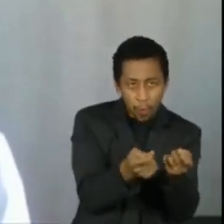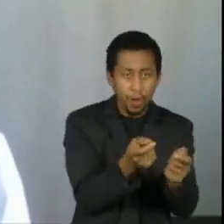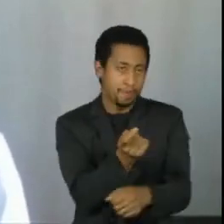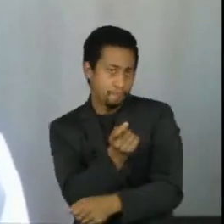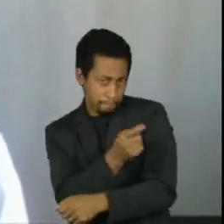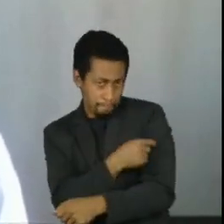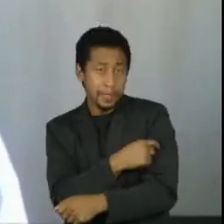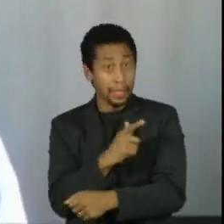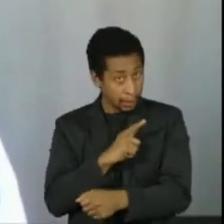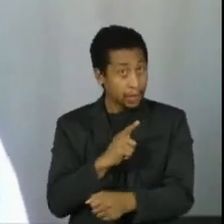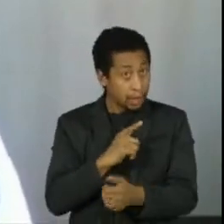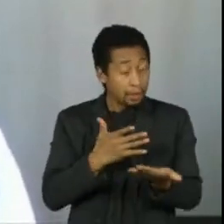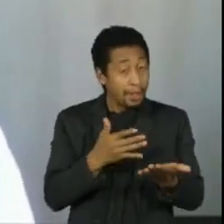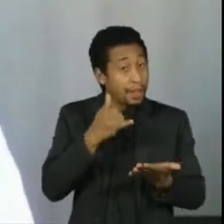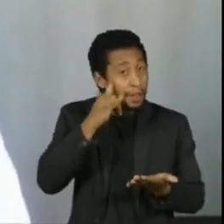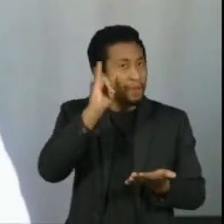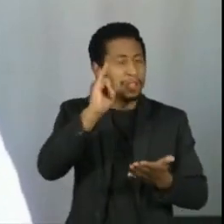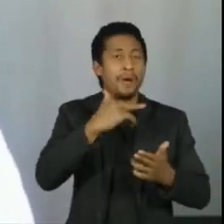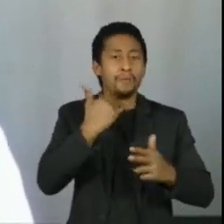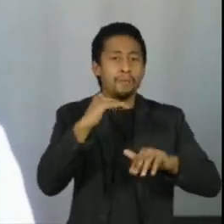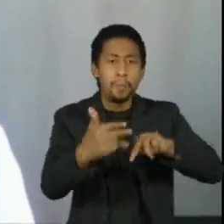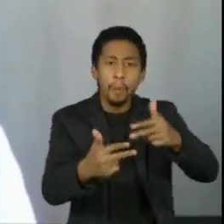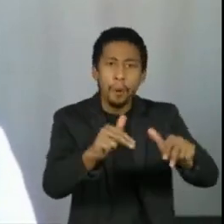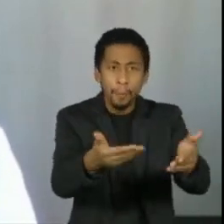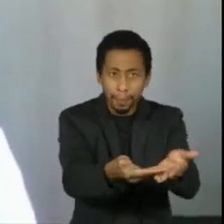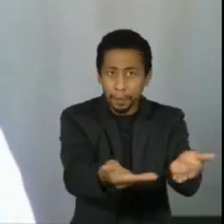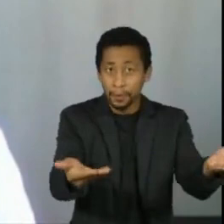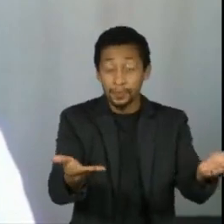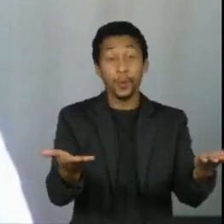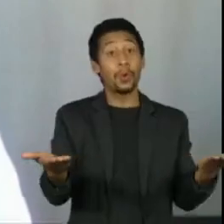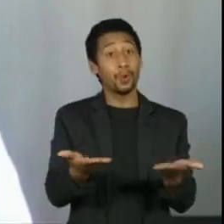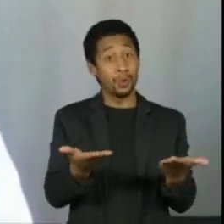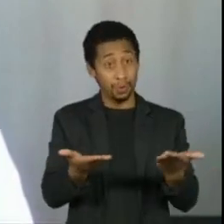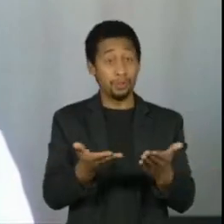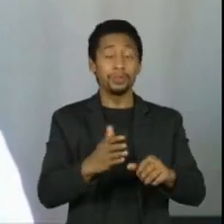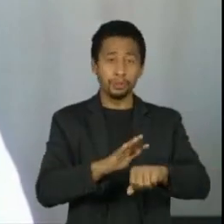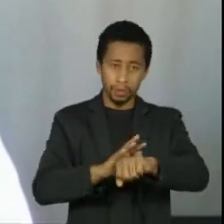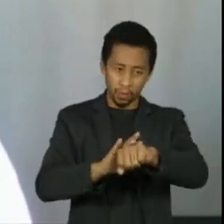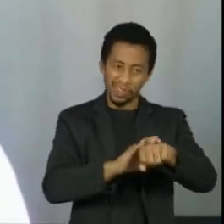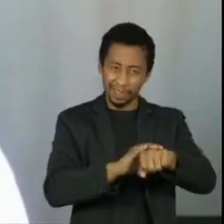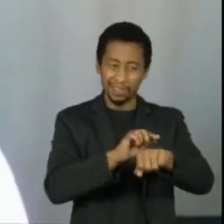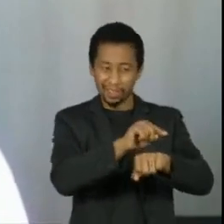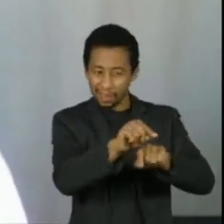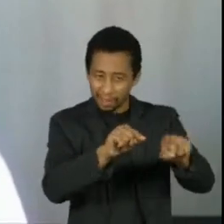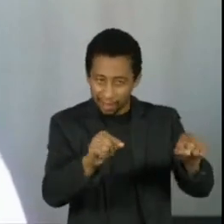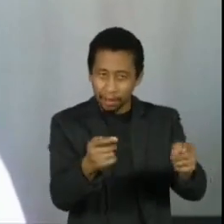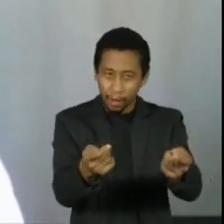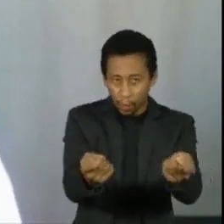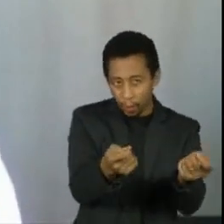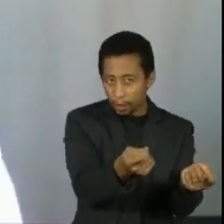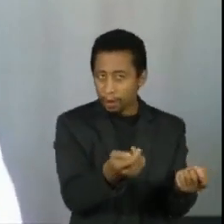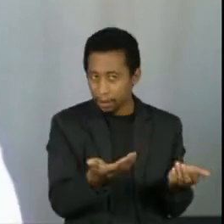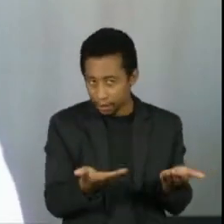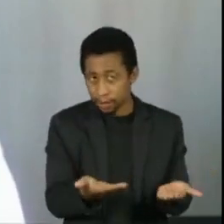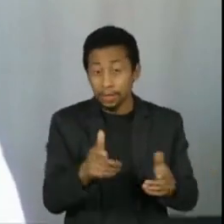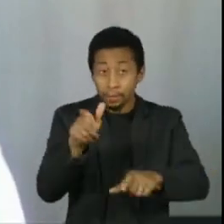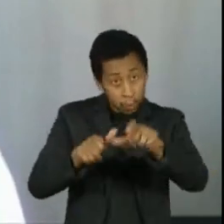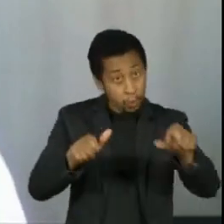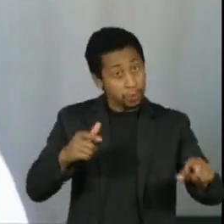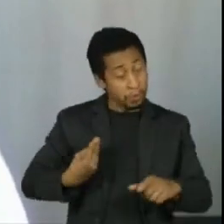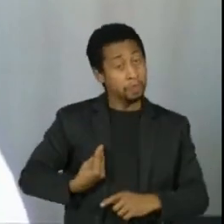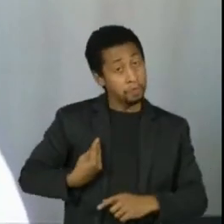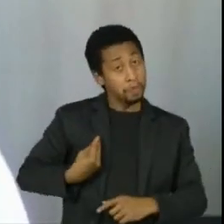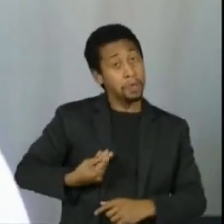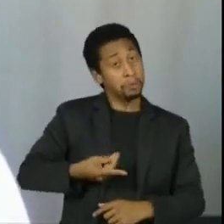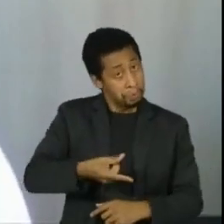comunidade precocemente, hoje essas doenças estão muito mais controladas, então as pessoas vivem mais, elas adoecem